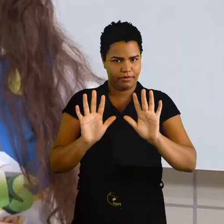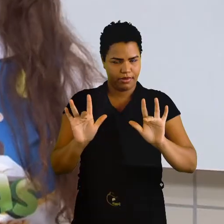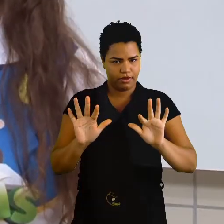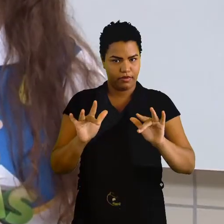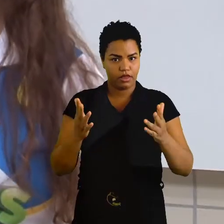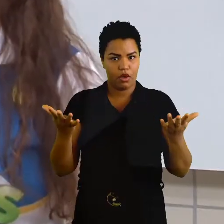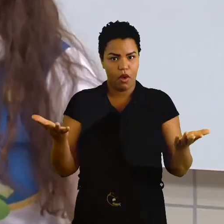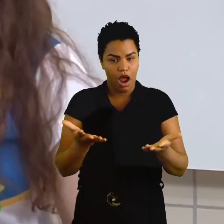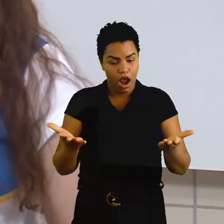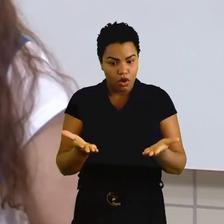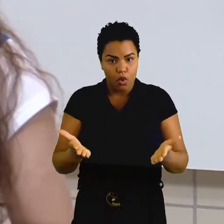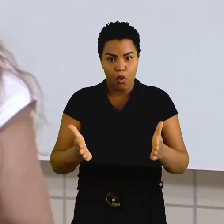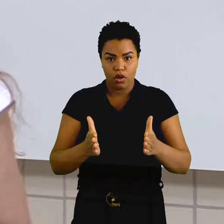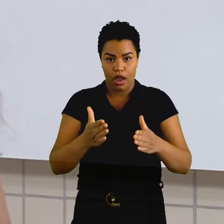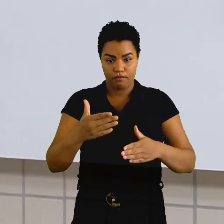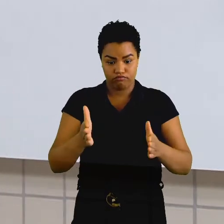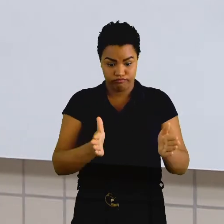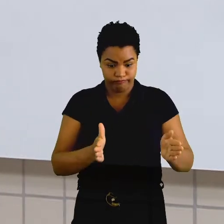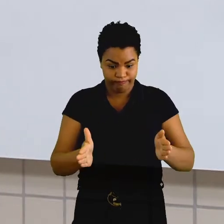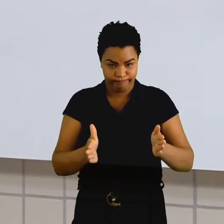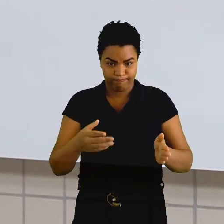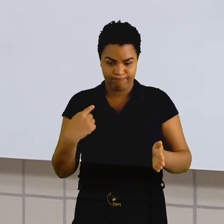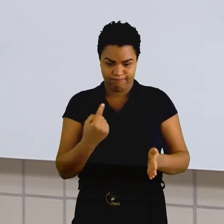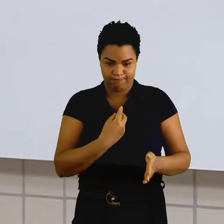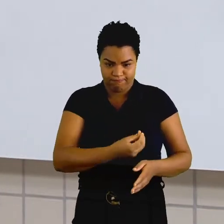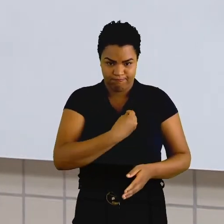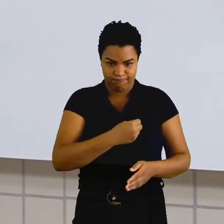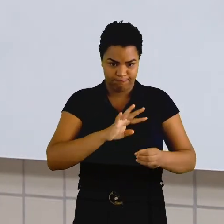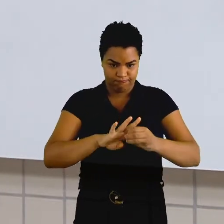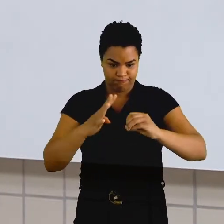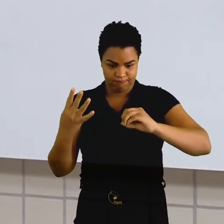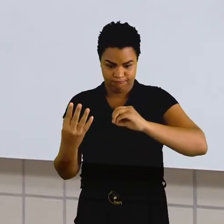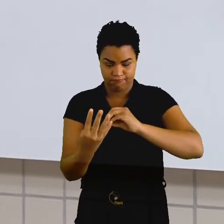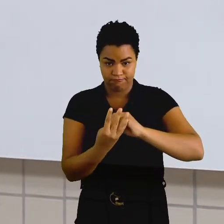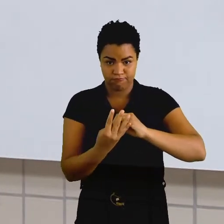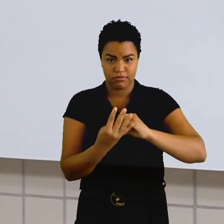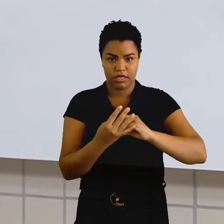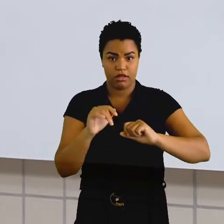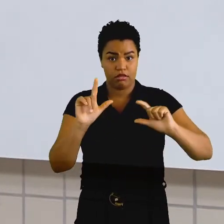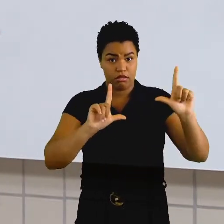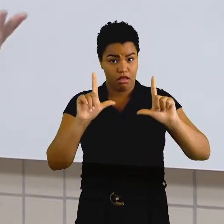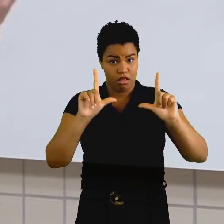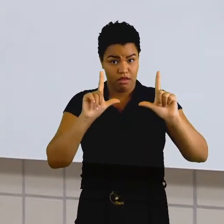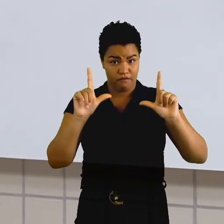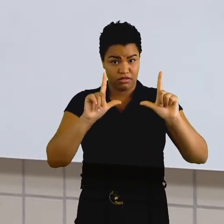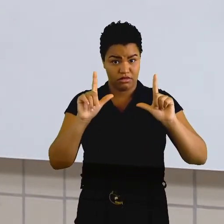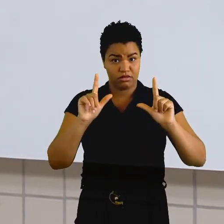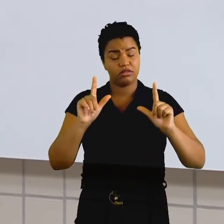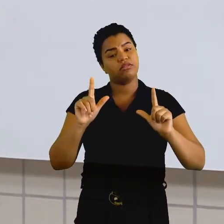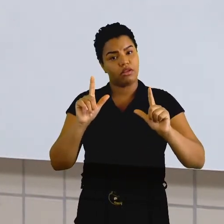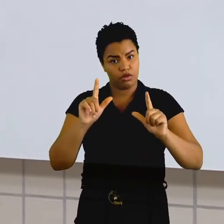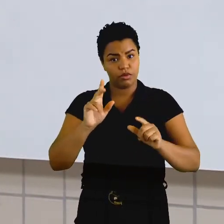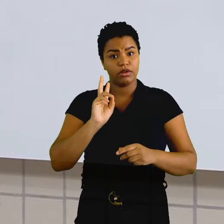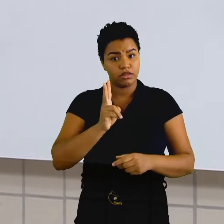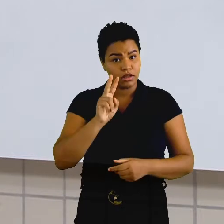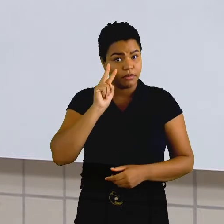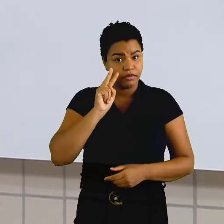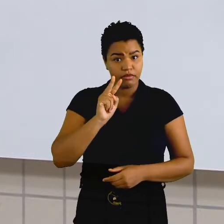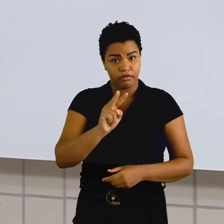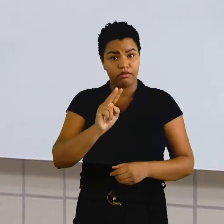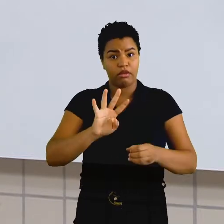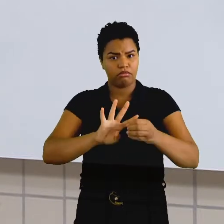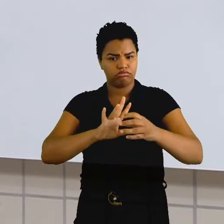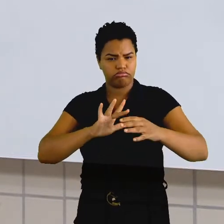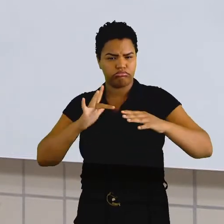nós estamos vivendo, a pandemia, sempre está passando nas televisões, em todos os canais das redes sociais,